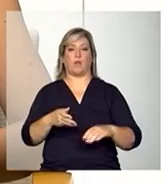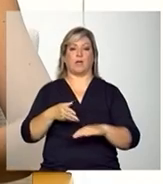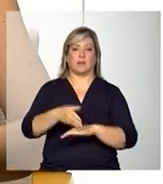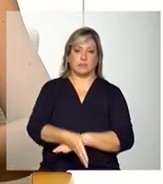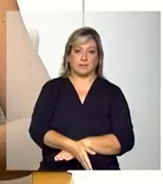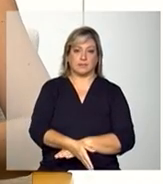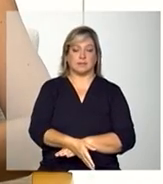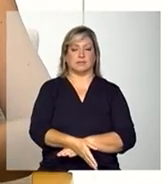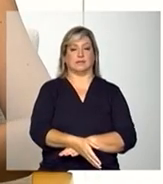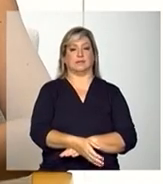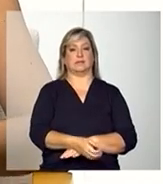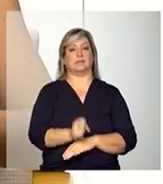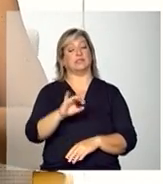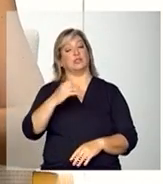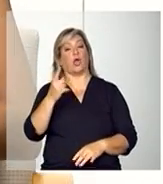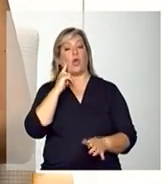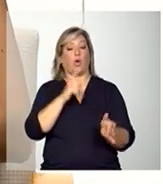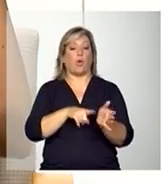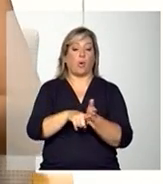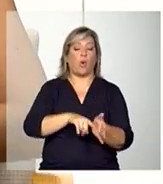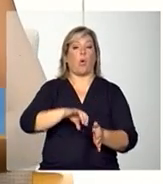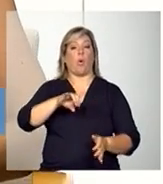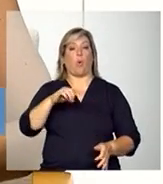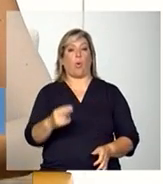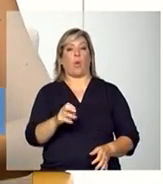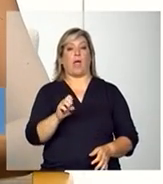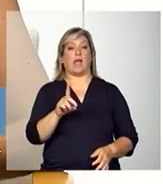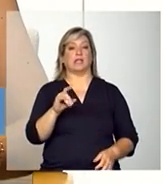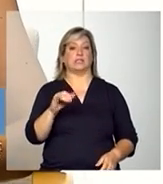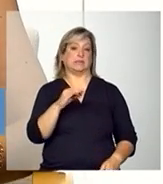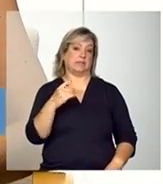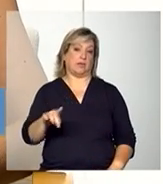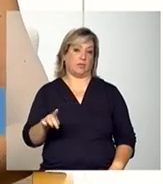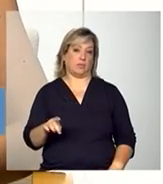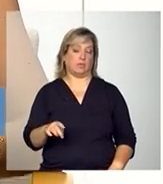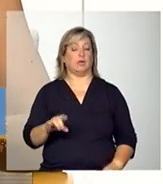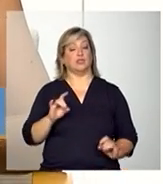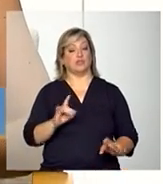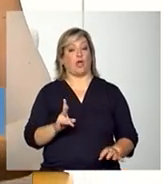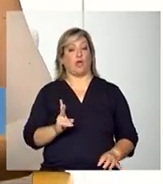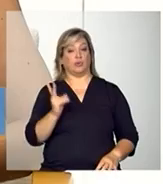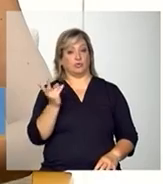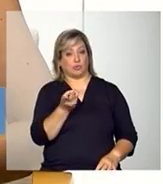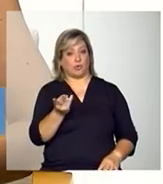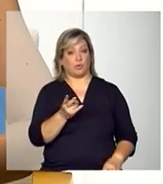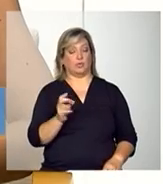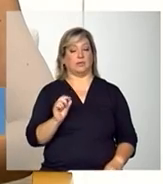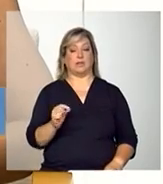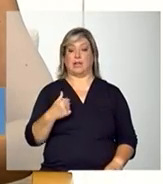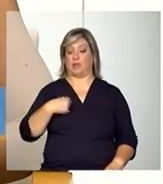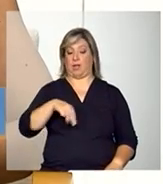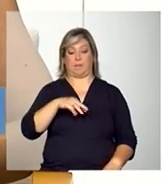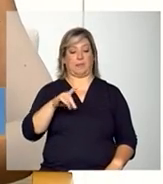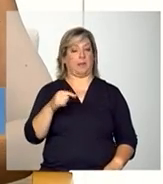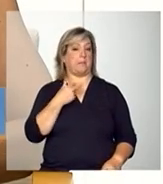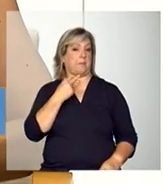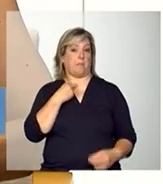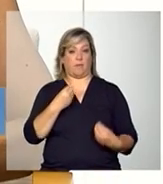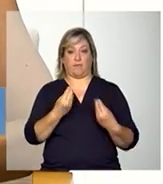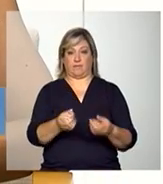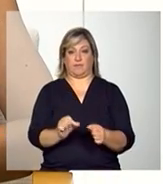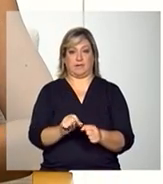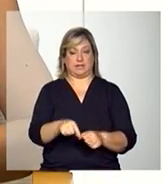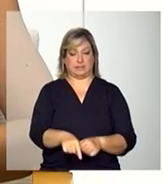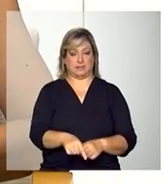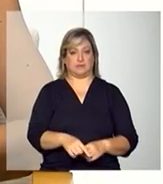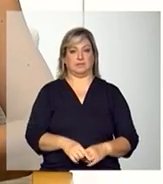fizer audição Sep só paraa consulta é o é o titular e o adjunto que tem como fazer essa avaliação não nós do MDS até o privilégio né se pode